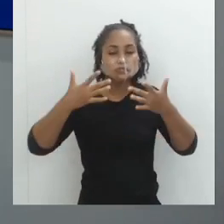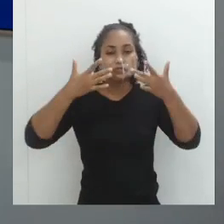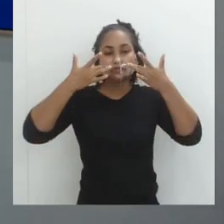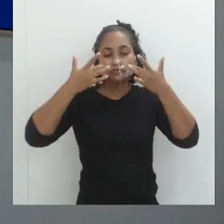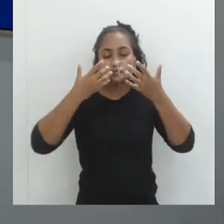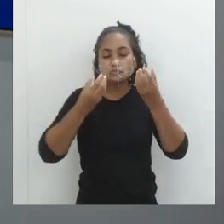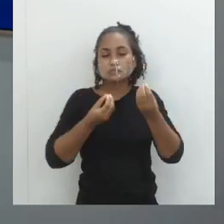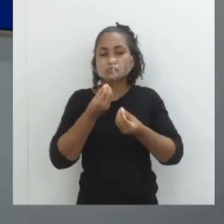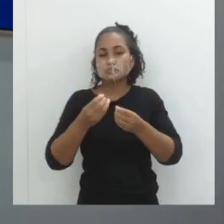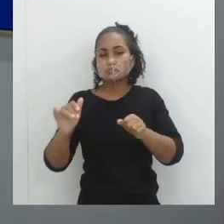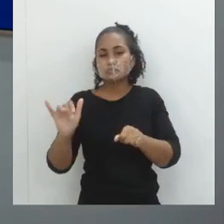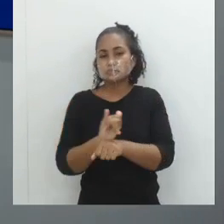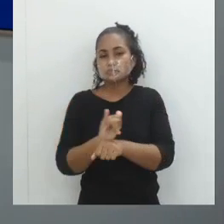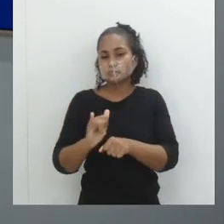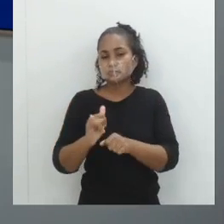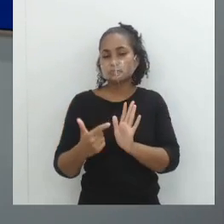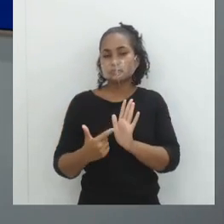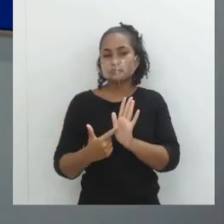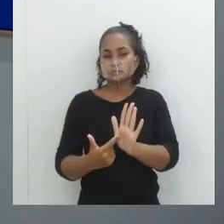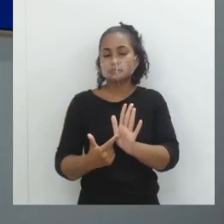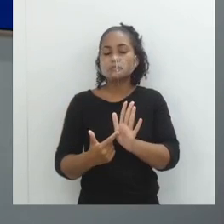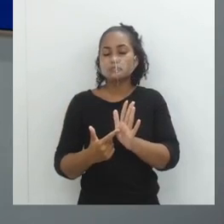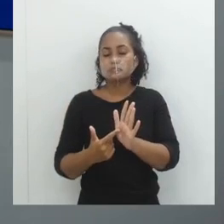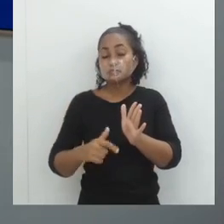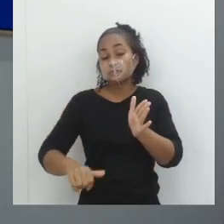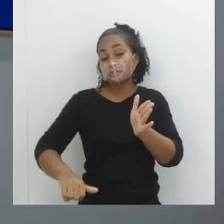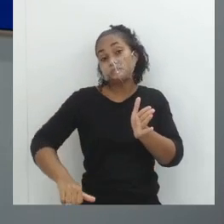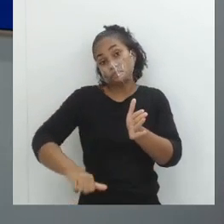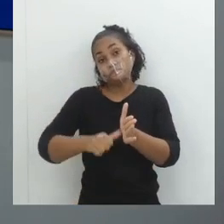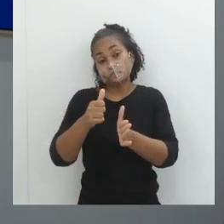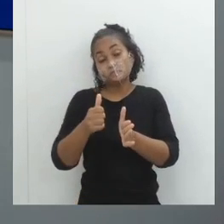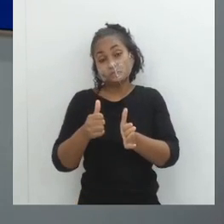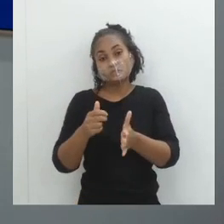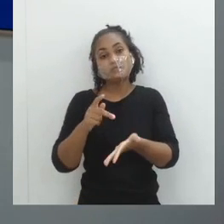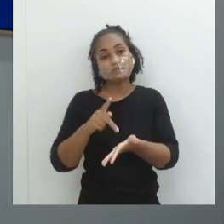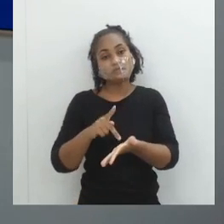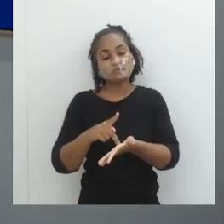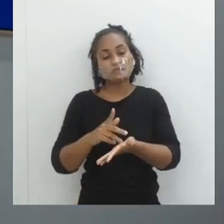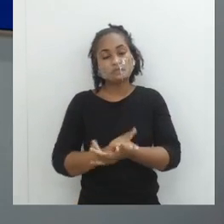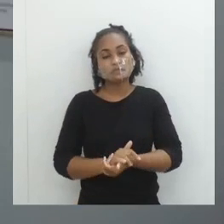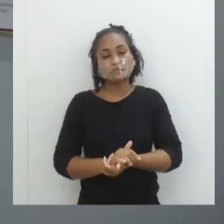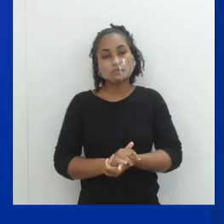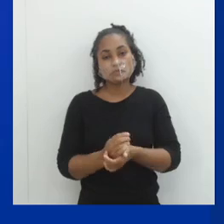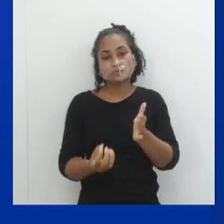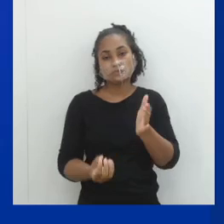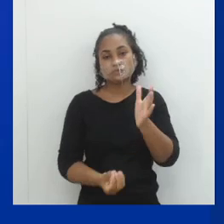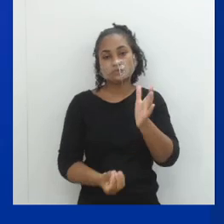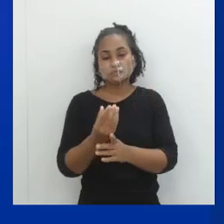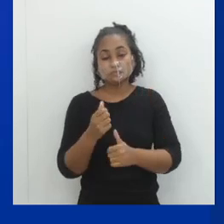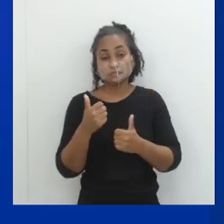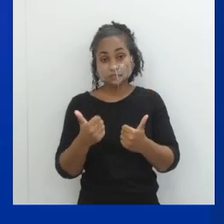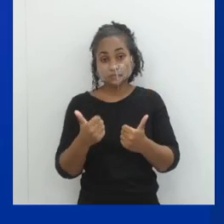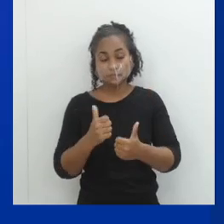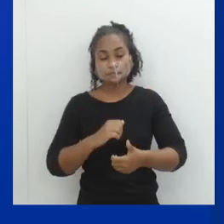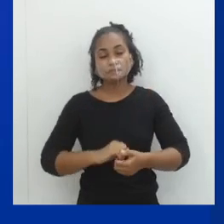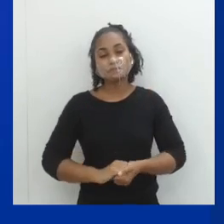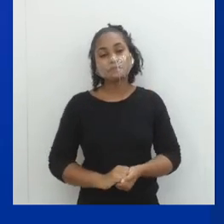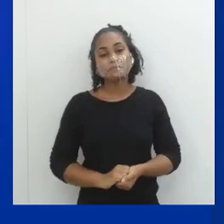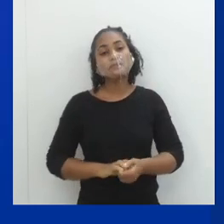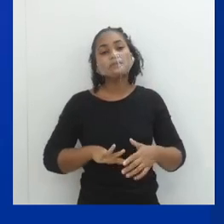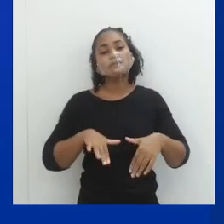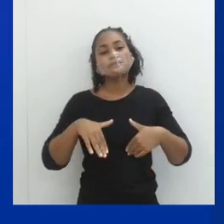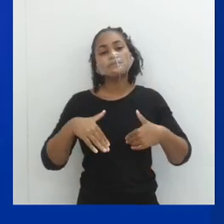essa ferramenta de apresentação e a primeira, para dizer, surgiu, tá certo? Então,